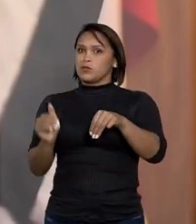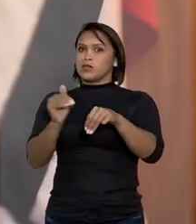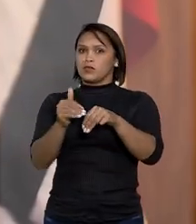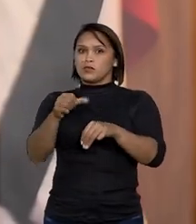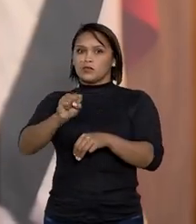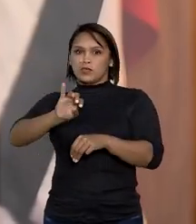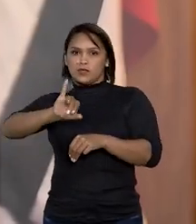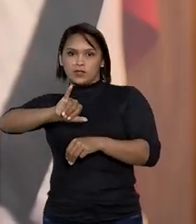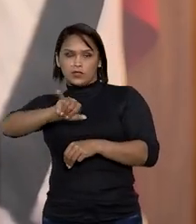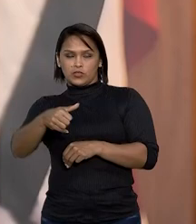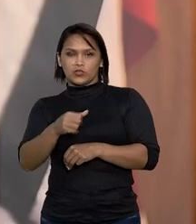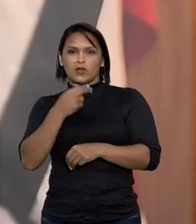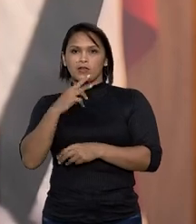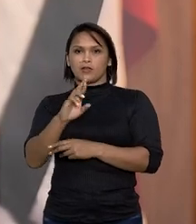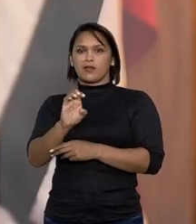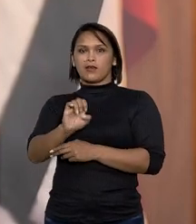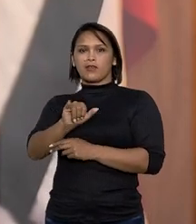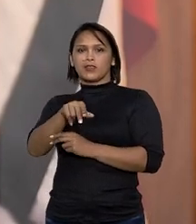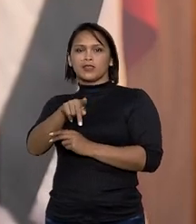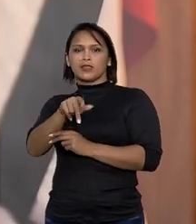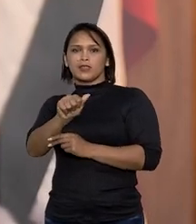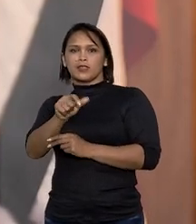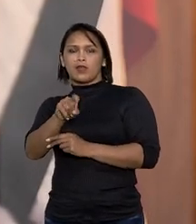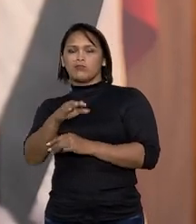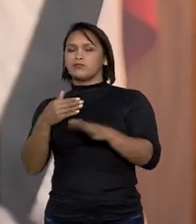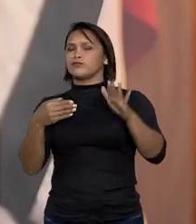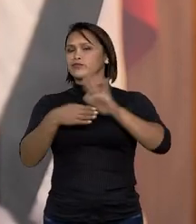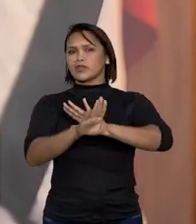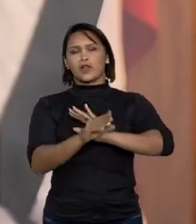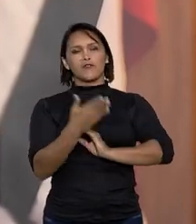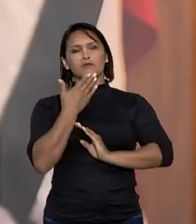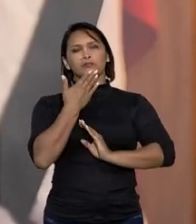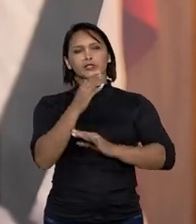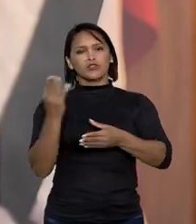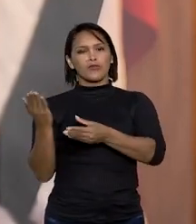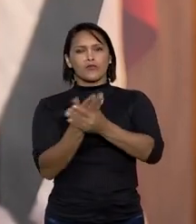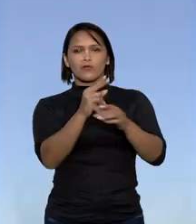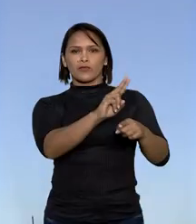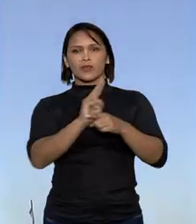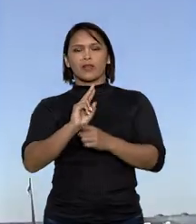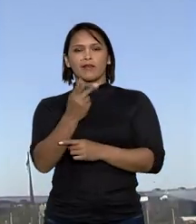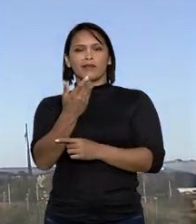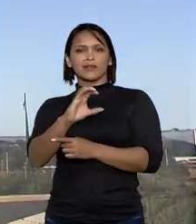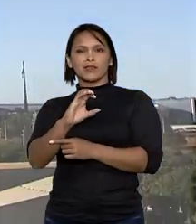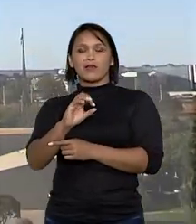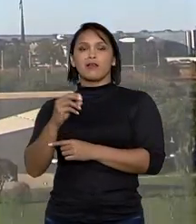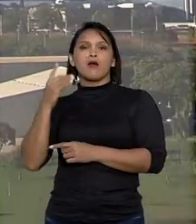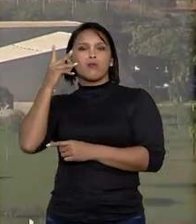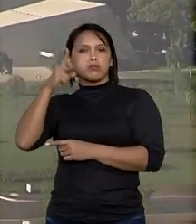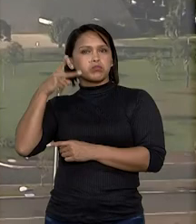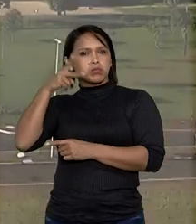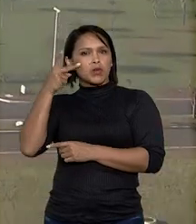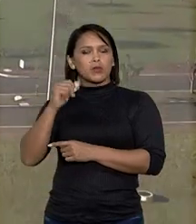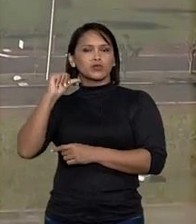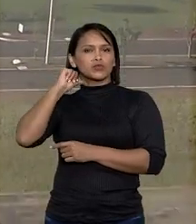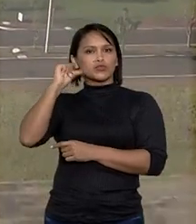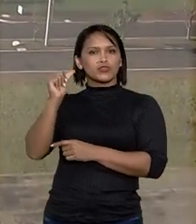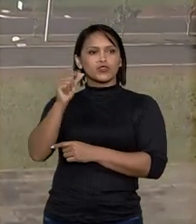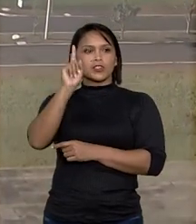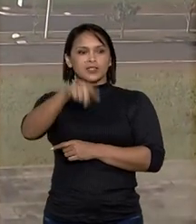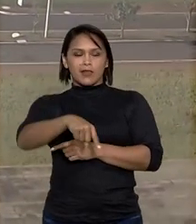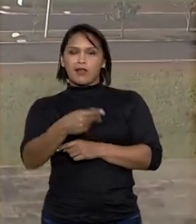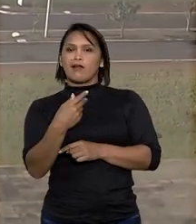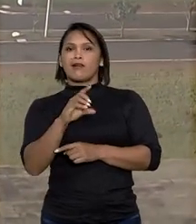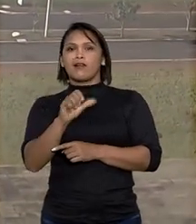do Superior Tribunal de Justiça Reynaldo Soares da Fonseca indeferiu o pedido de liminar em habeas corpus para o promotor de justiça de Minas Gerais